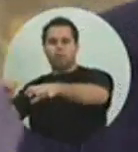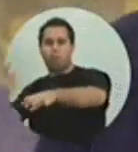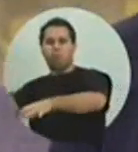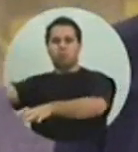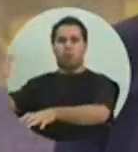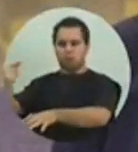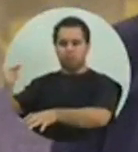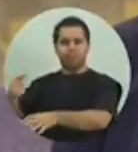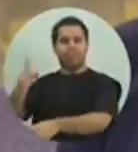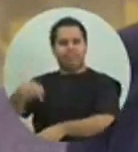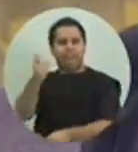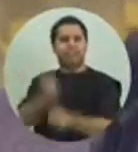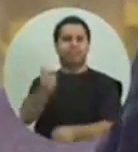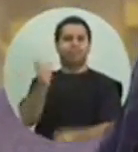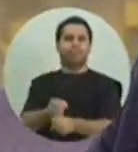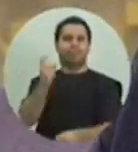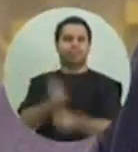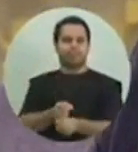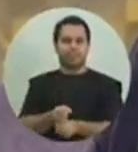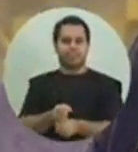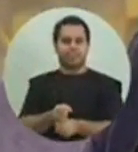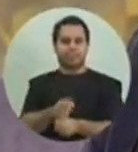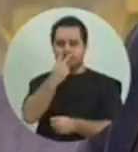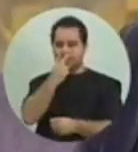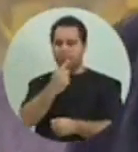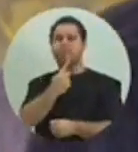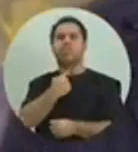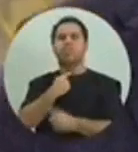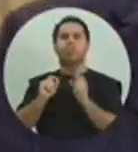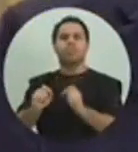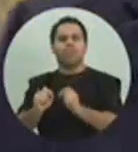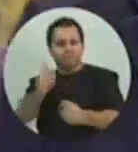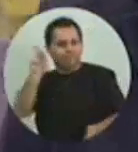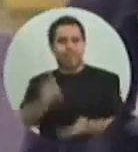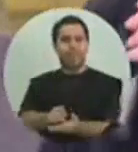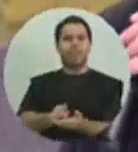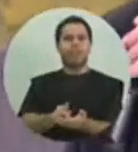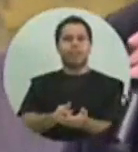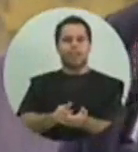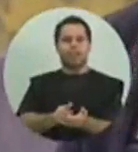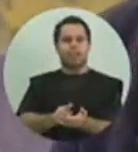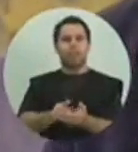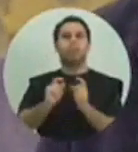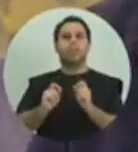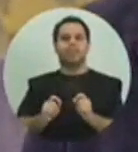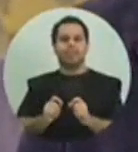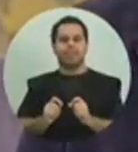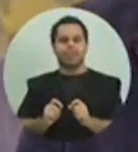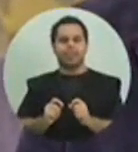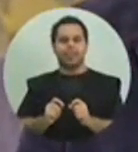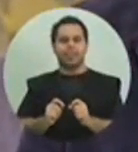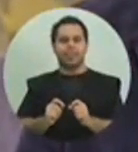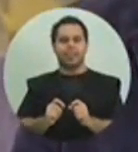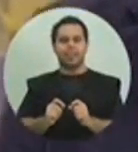está chovendo. Já conversou com alguém assim? O que a gente tem vontade de fazer? Fala a verdade,